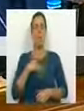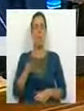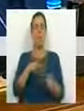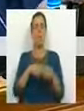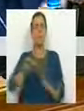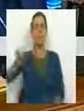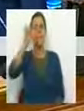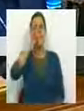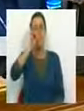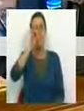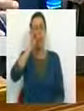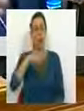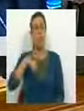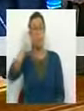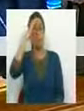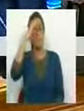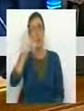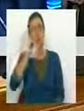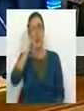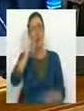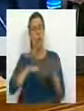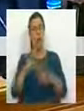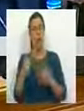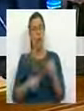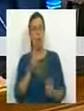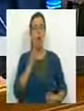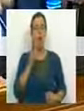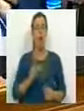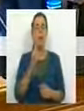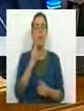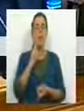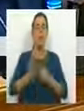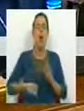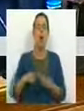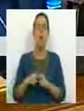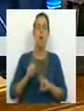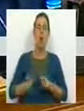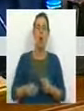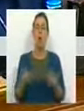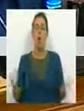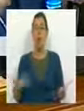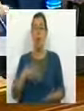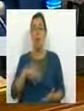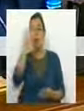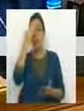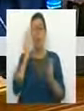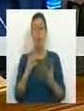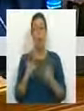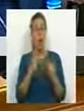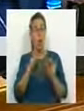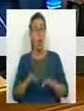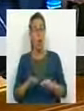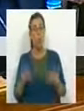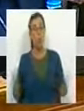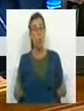Distrito de Santarém, eu sei que o Governo tomou algumas iniciativas para tentar perceber qual era aquele problema. Eu queria saber se já há alguma